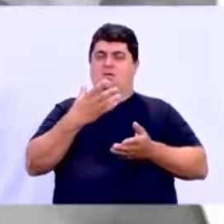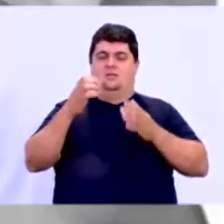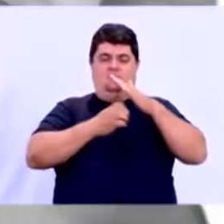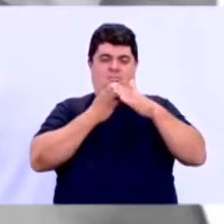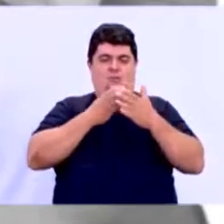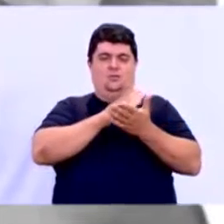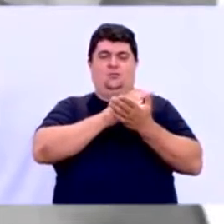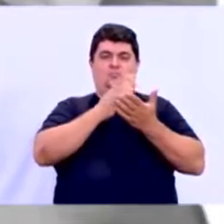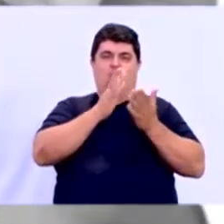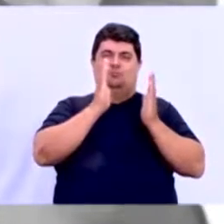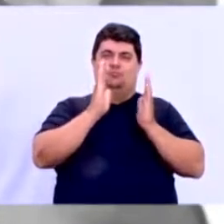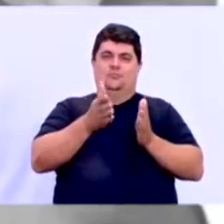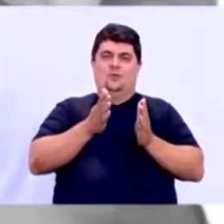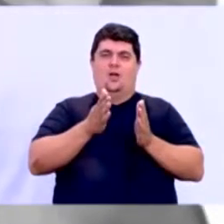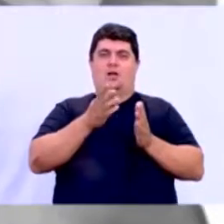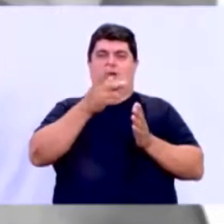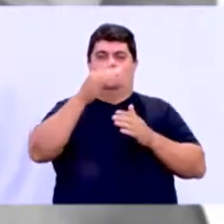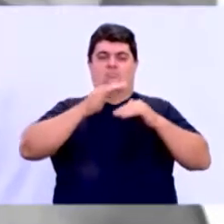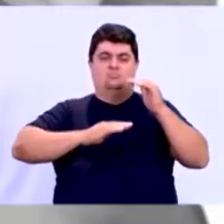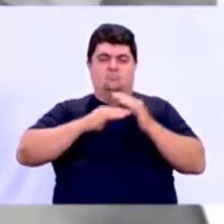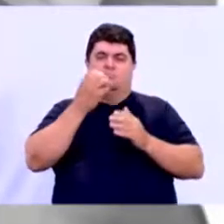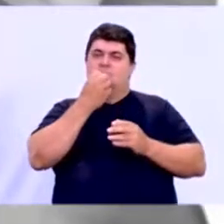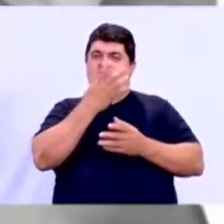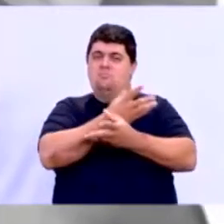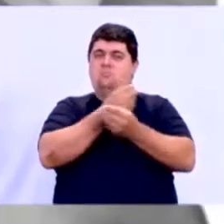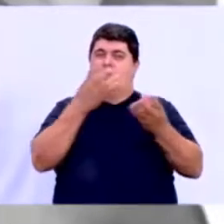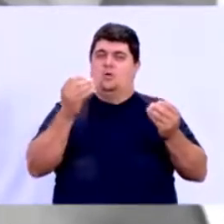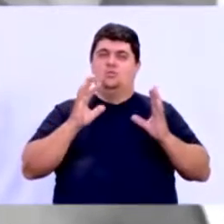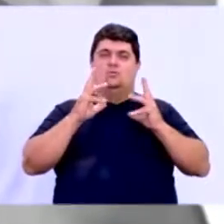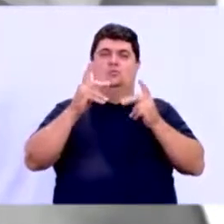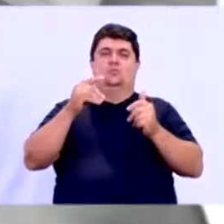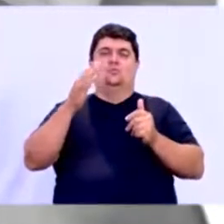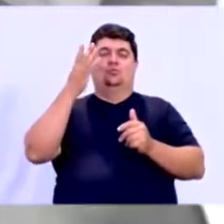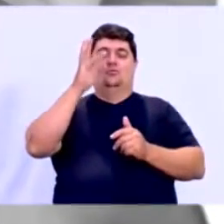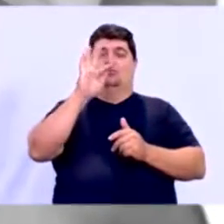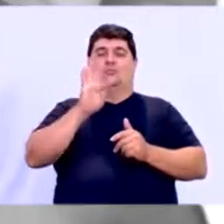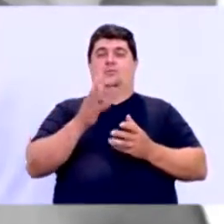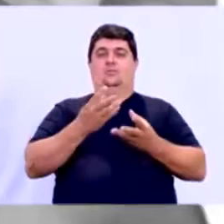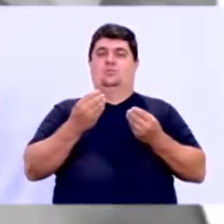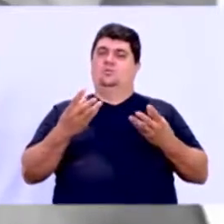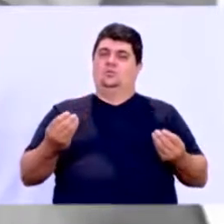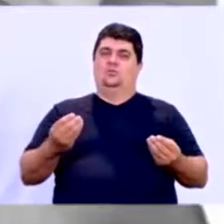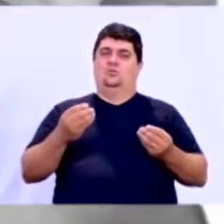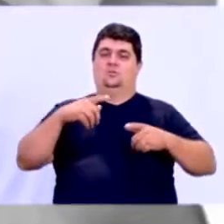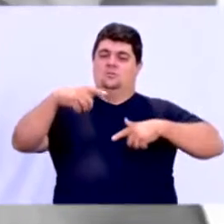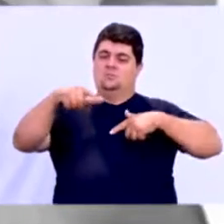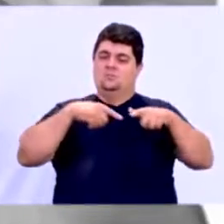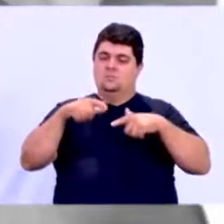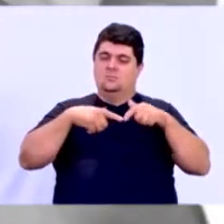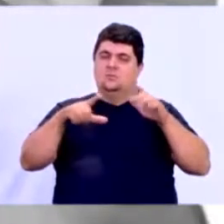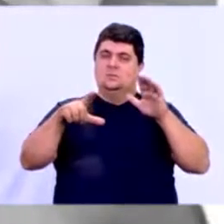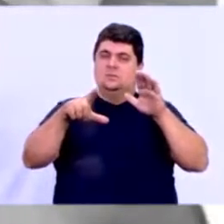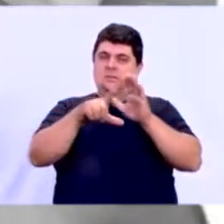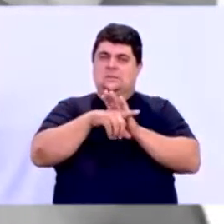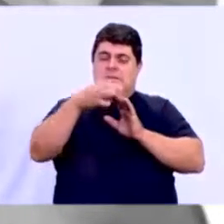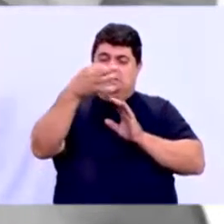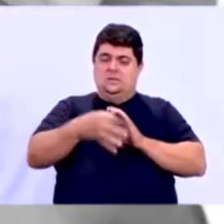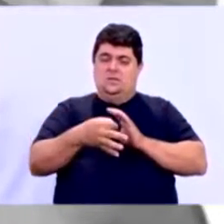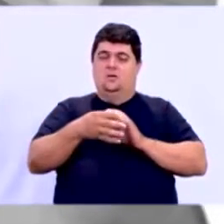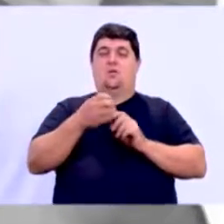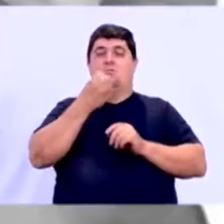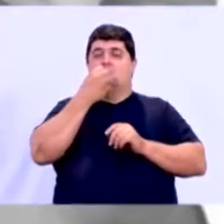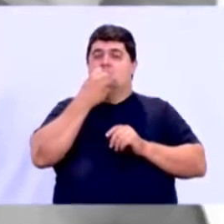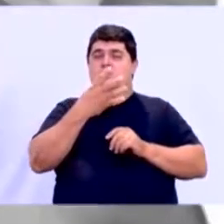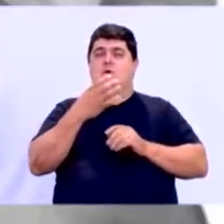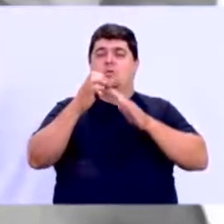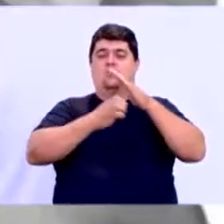está consolidada, meus colaboradores são muitos e todos satisfeitos. Olha, trabalhar na legalidade é uma garantia a mais